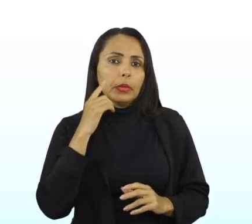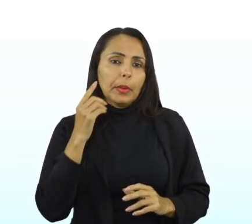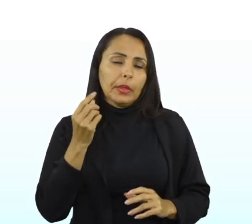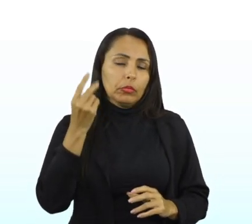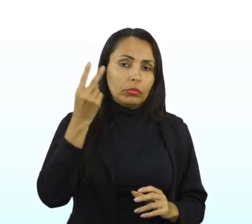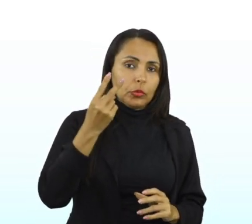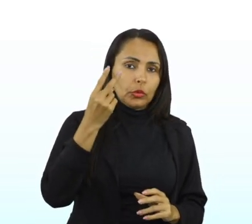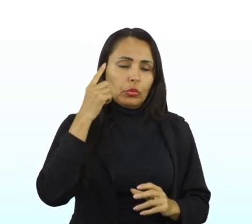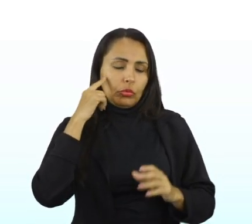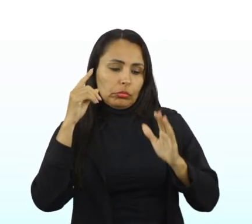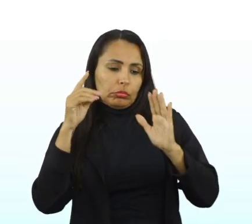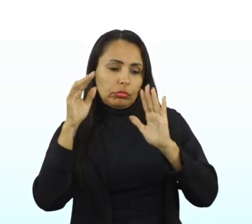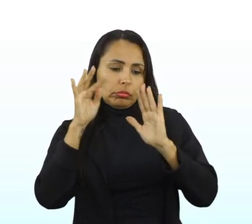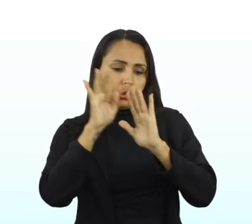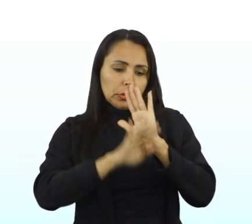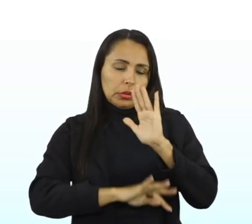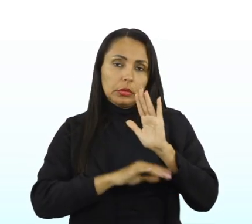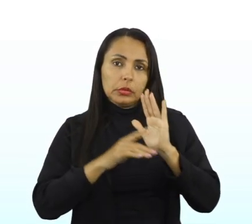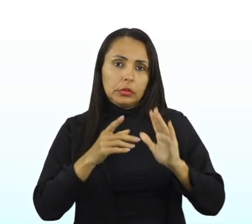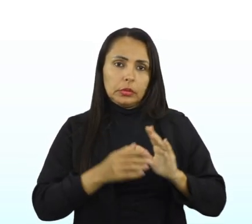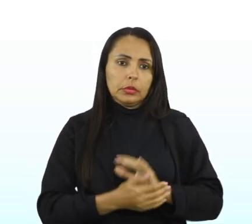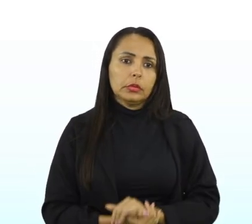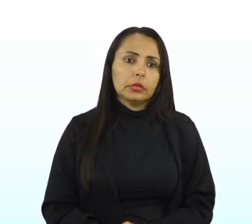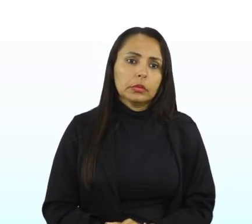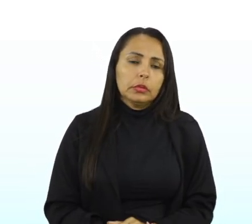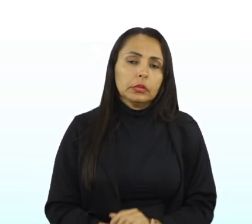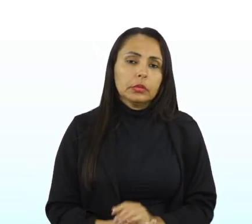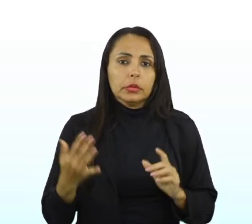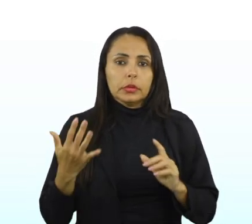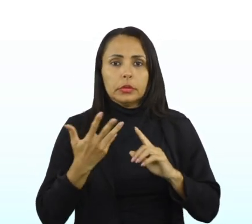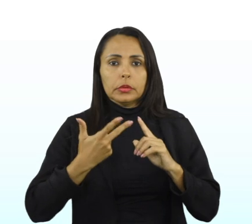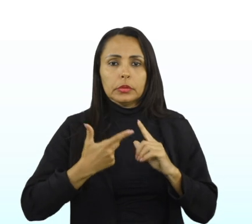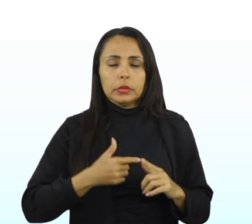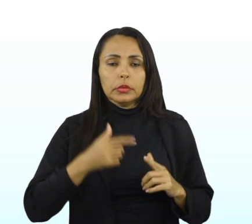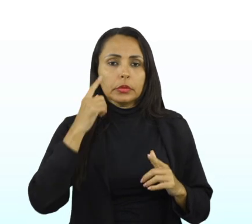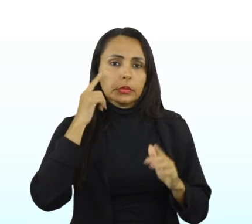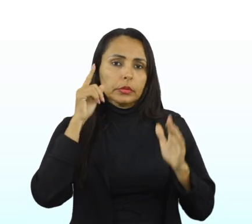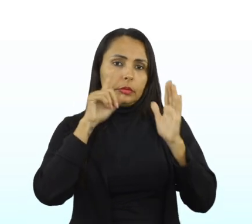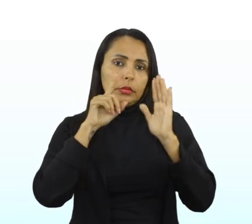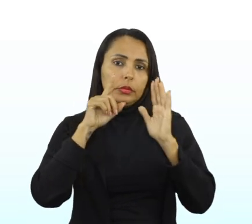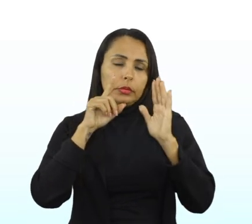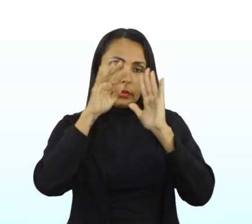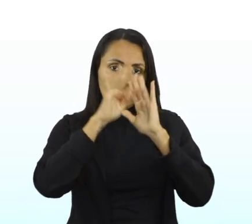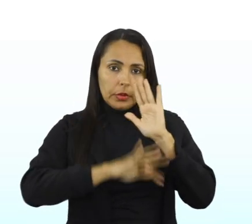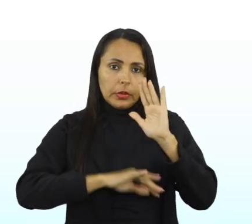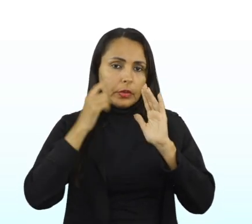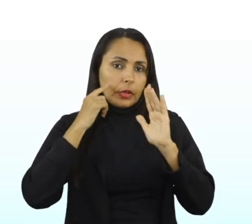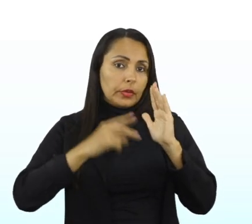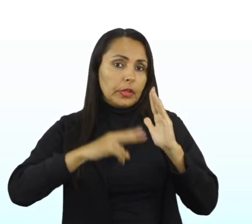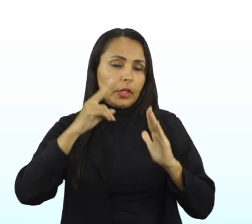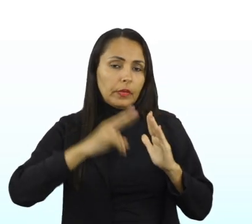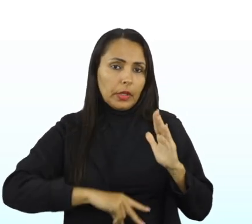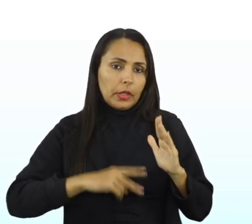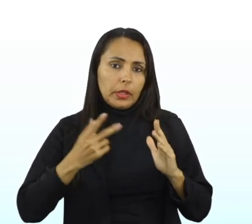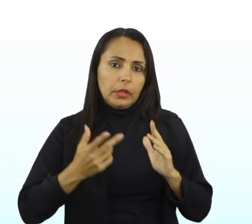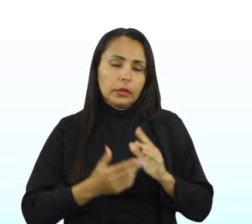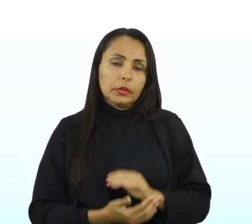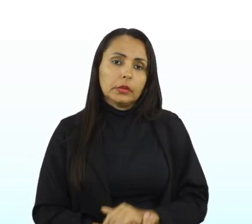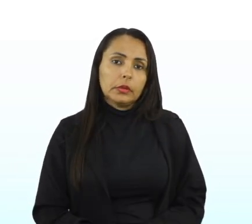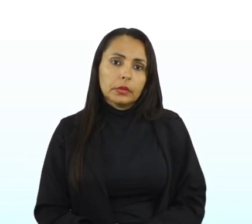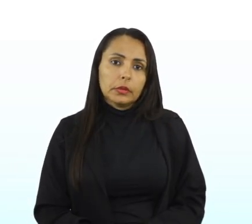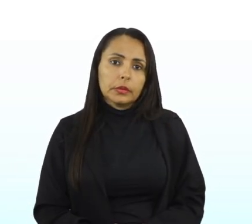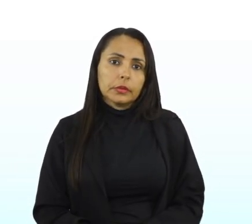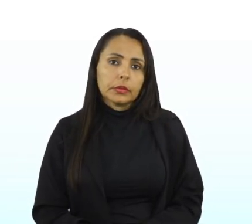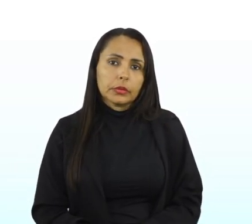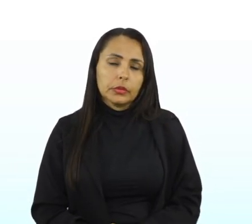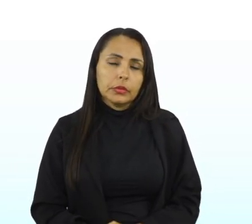lá 2 textos para uma questão só. Então, a quantidade de textos que você vai ler na prova do Exame Nacional do